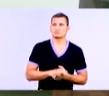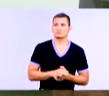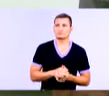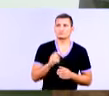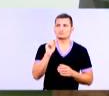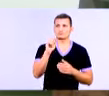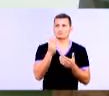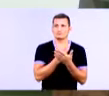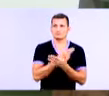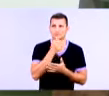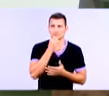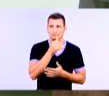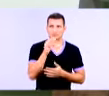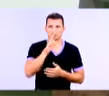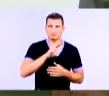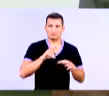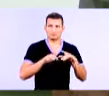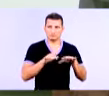usuário digitar um valor